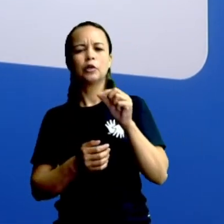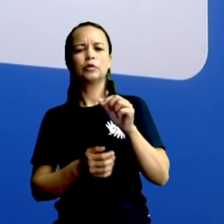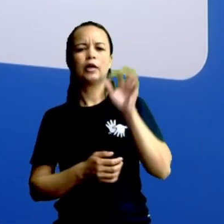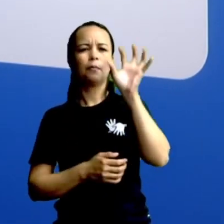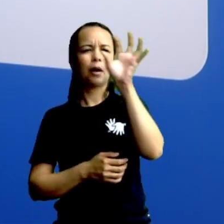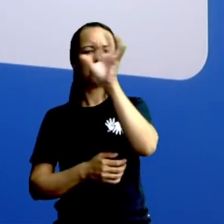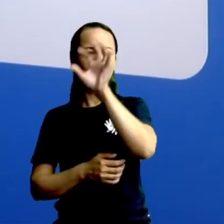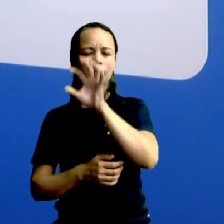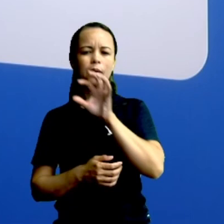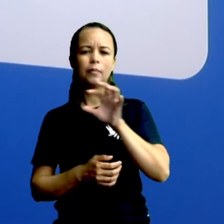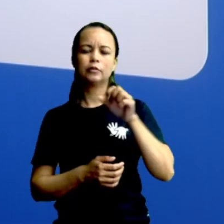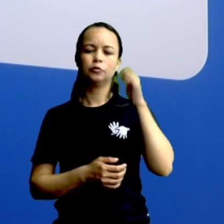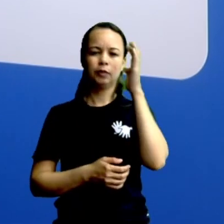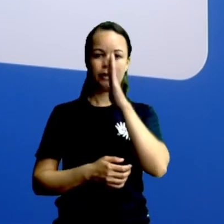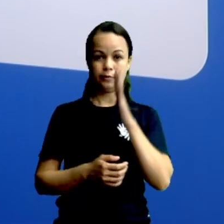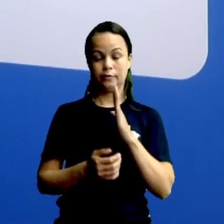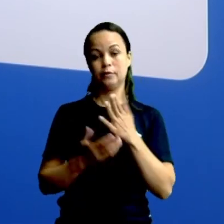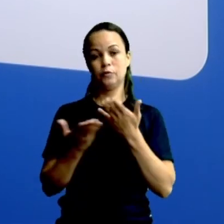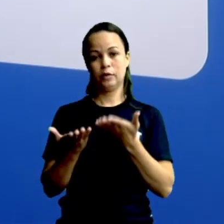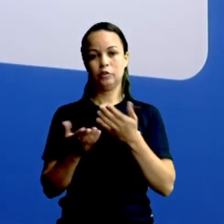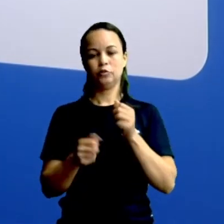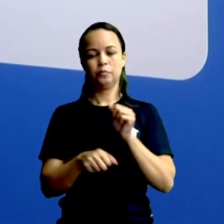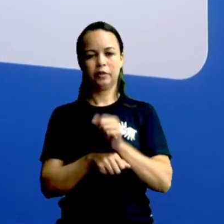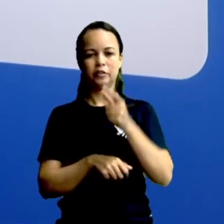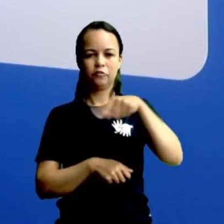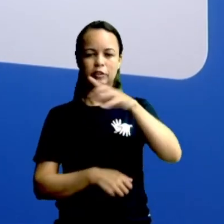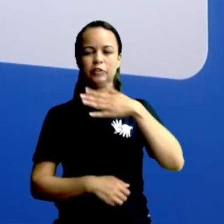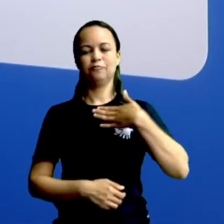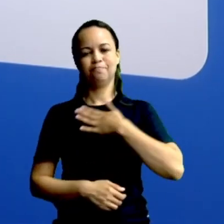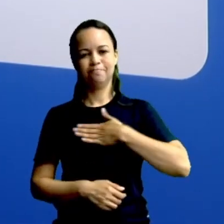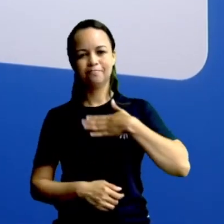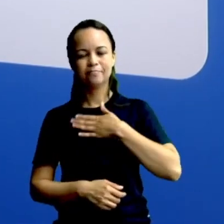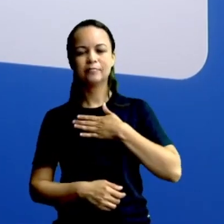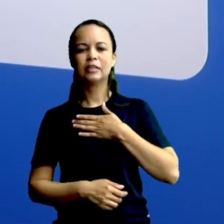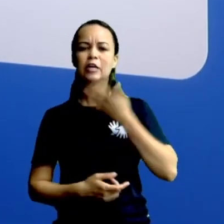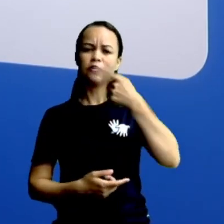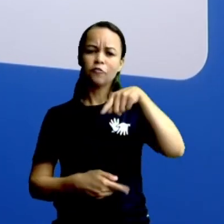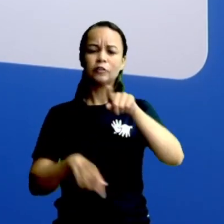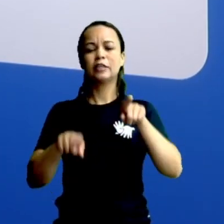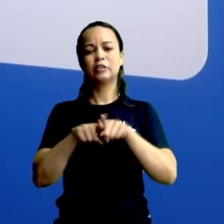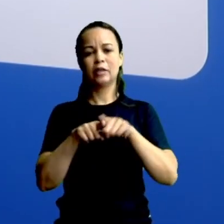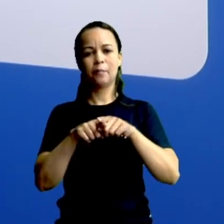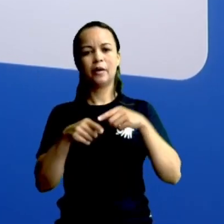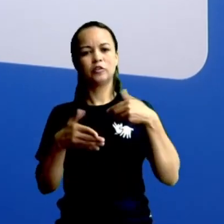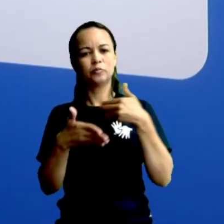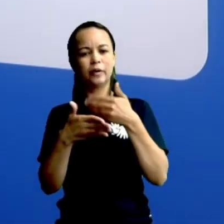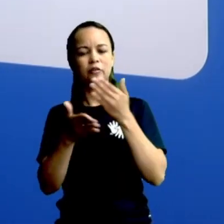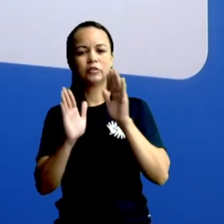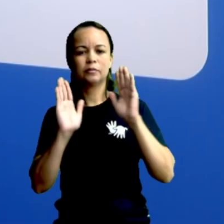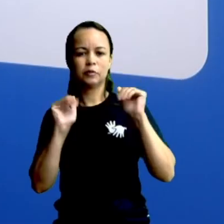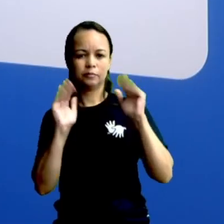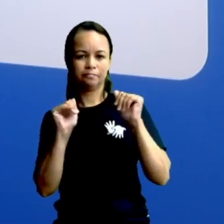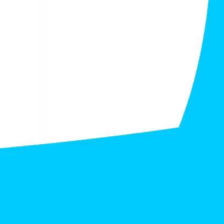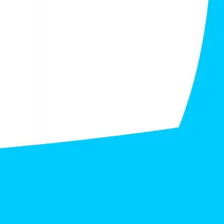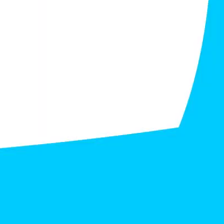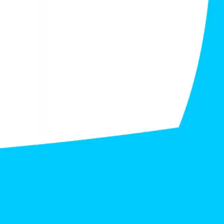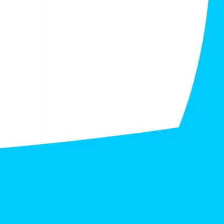do Brasil. E eu espero que vocês tenham gostado e espero vocês aqui também na nossa próxima aula. Até!